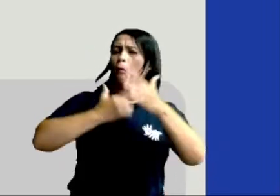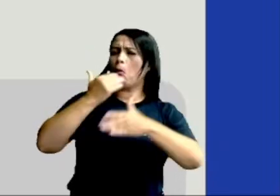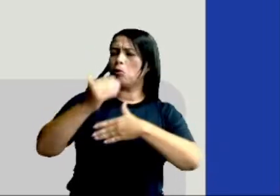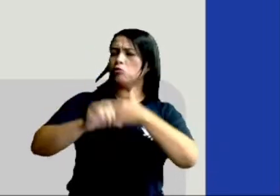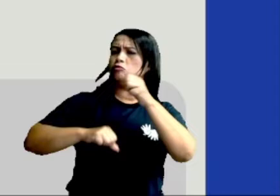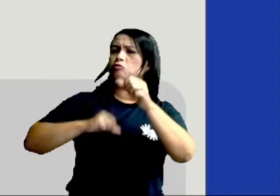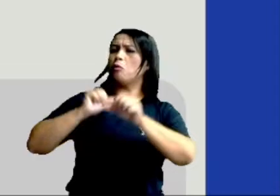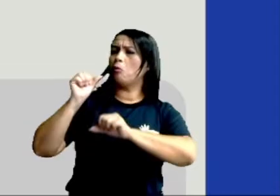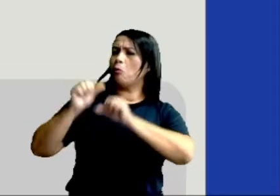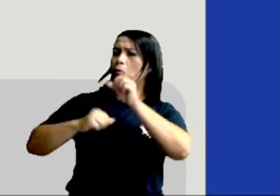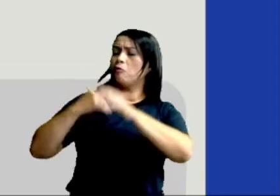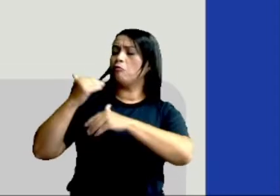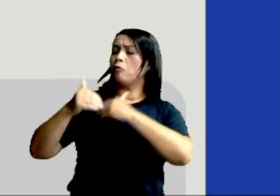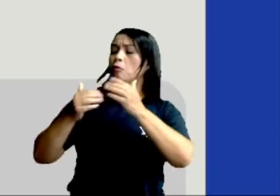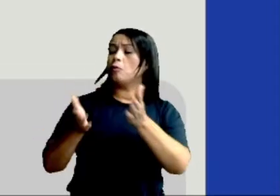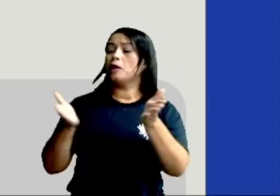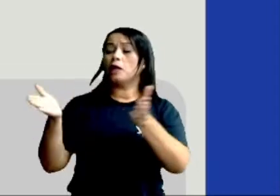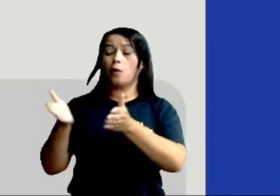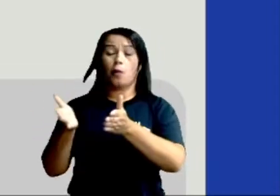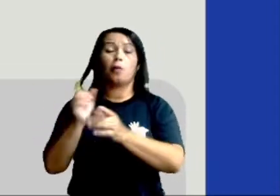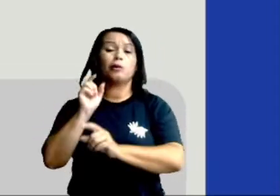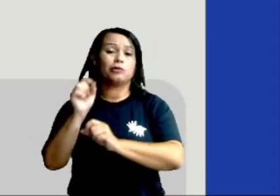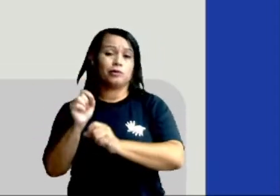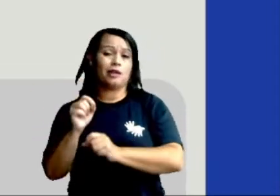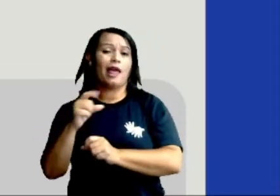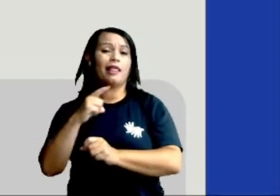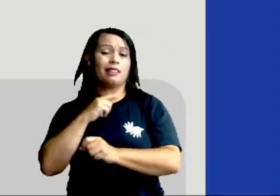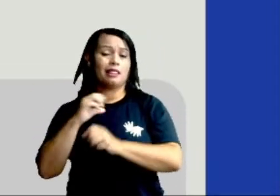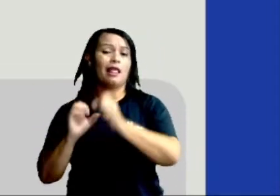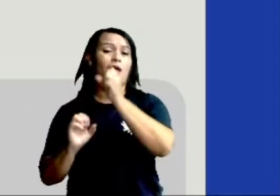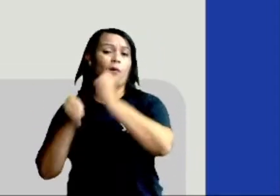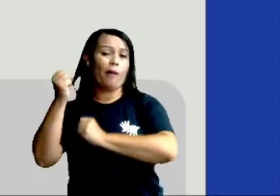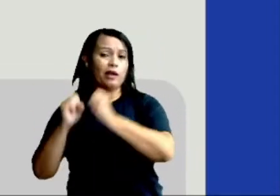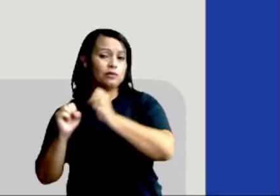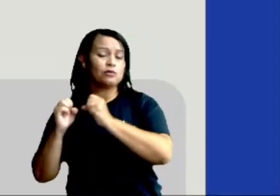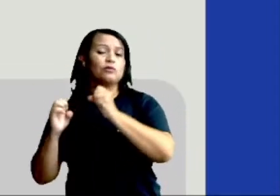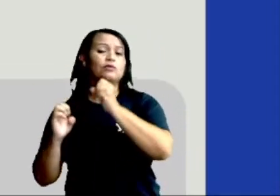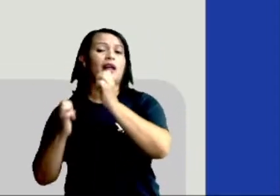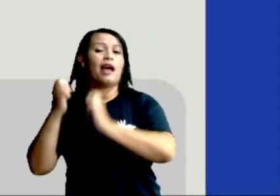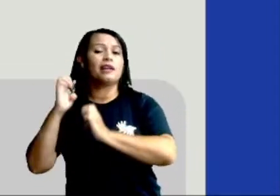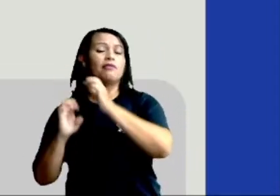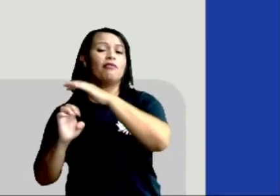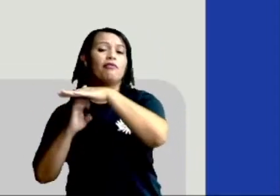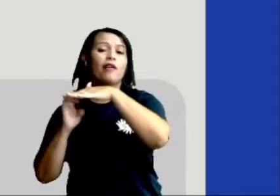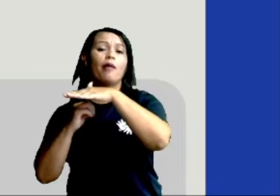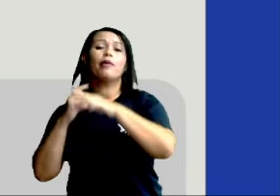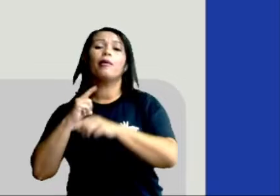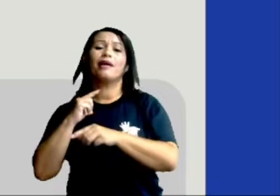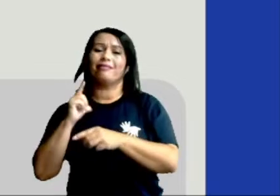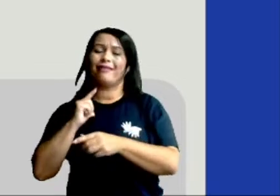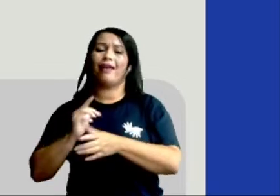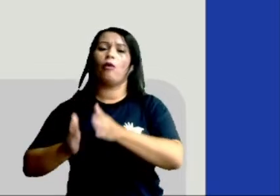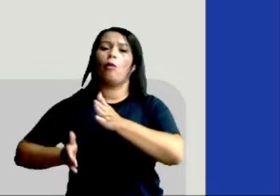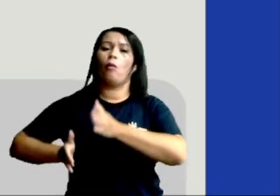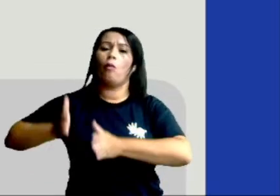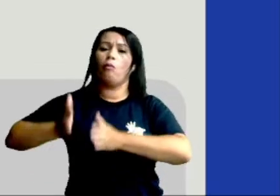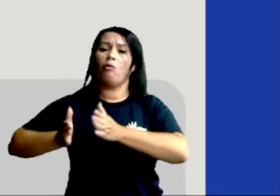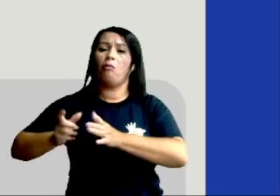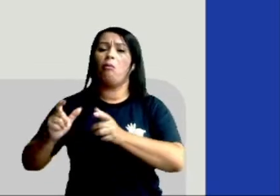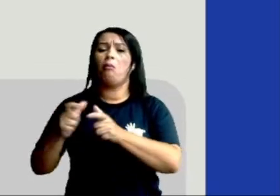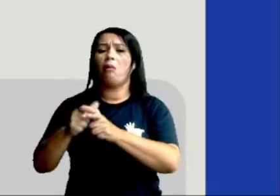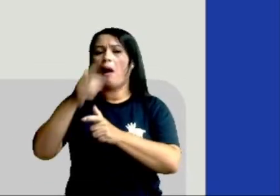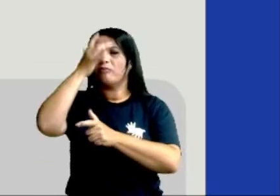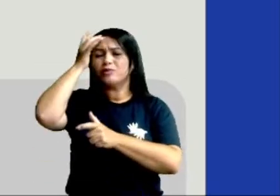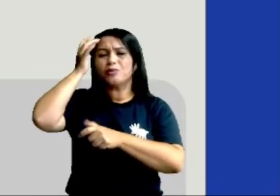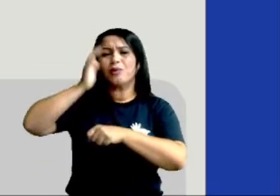evoluindo. E a gente percebe que hoje em dia a indústria atualmente ela está robotizada, né? Pouca mão de